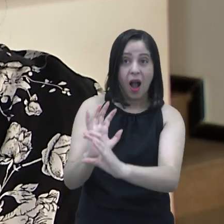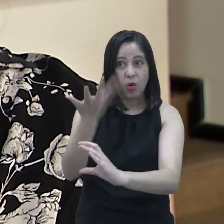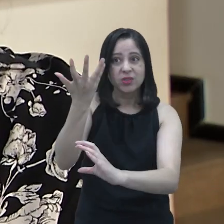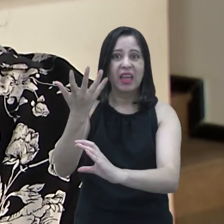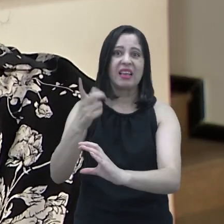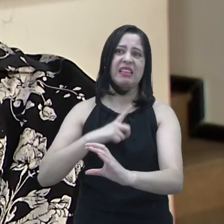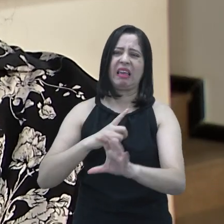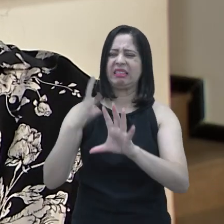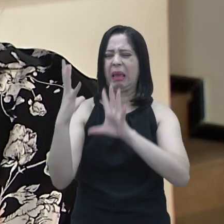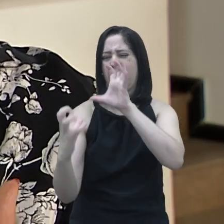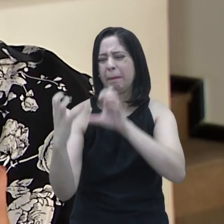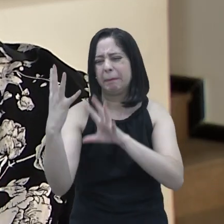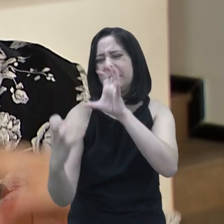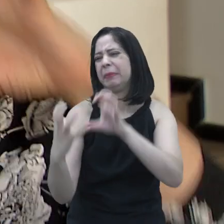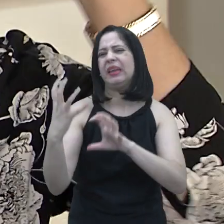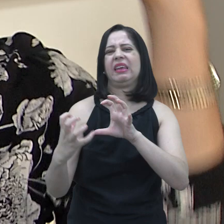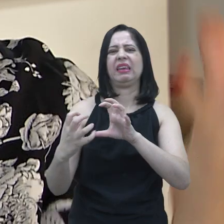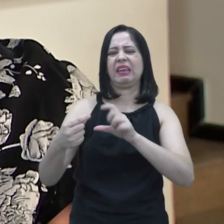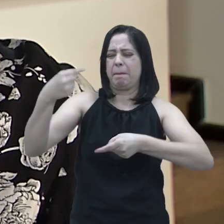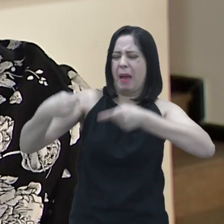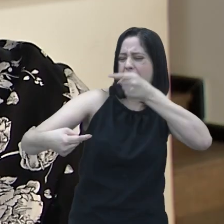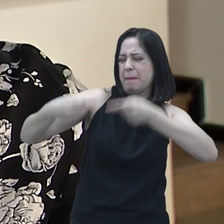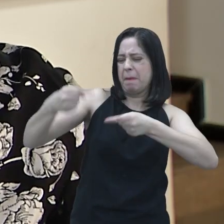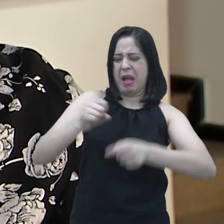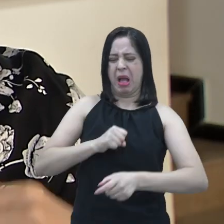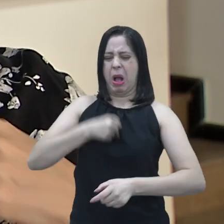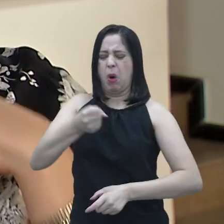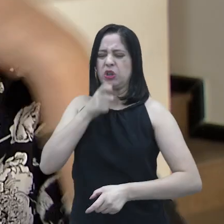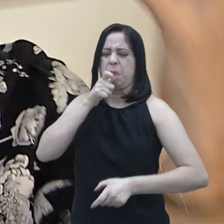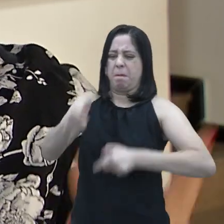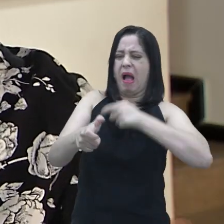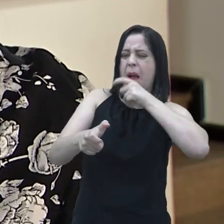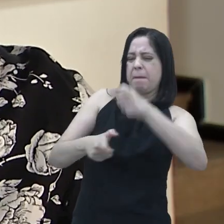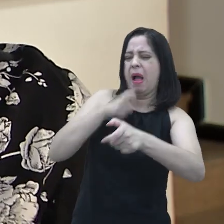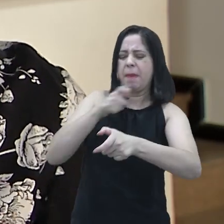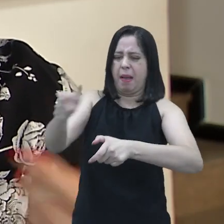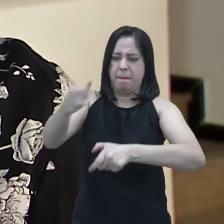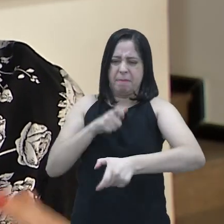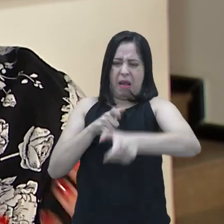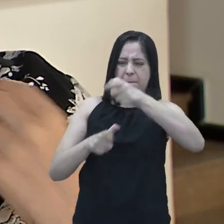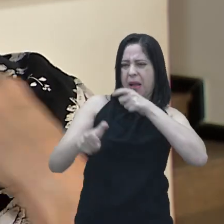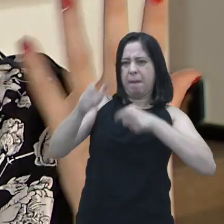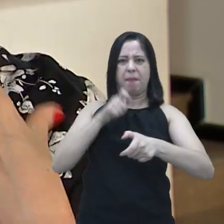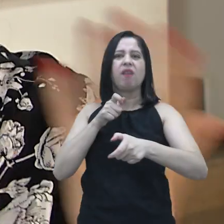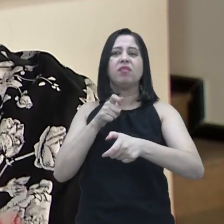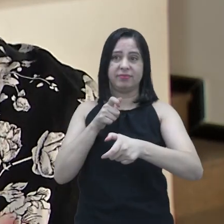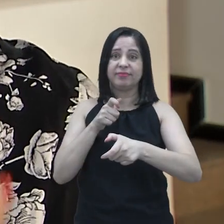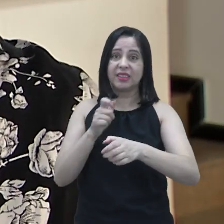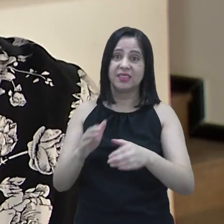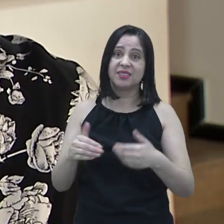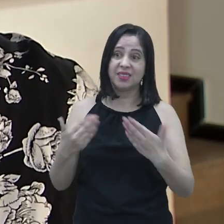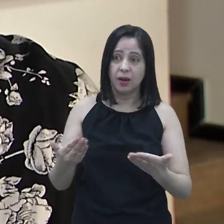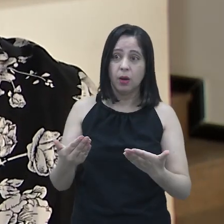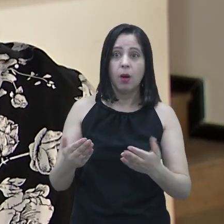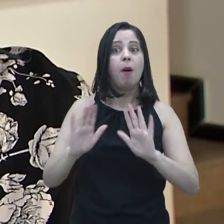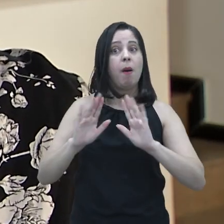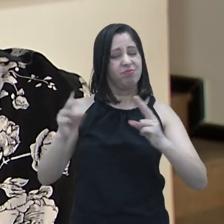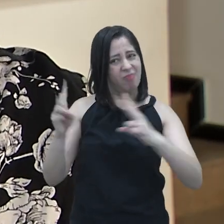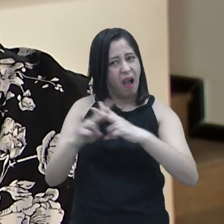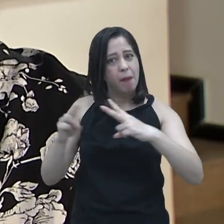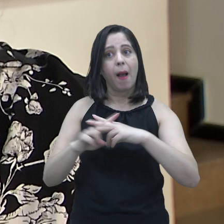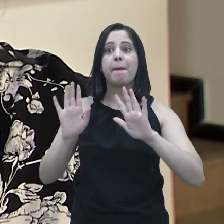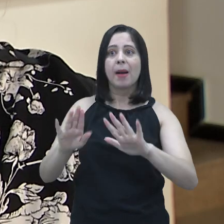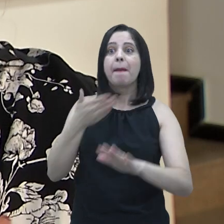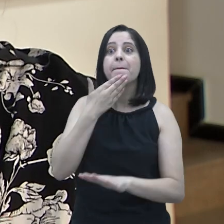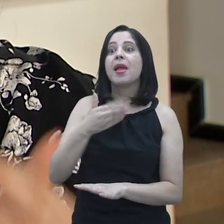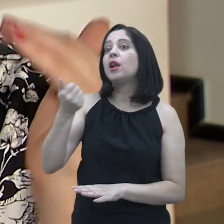diferentes. Então, a gente acaba tendo brigas horrorosas, discursos de ódio, uma pessoa querendo realmente machucar a outra e